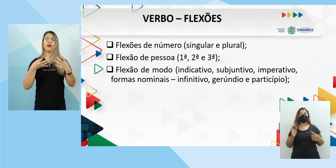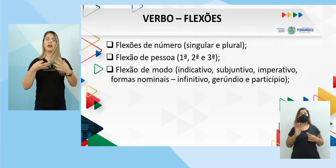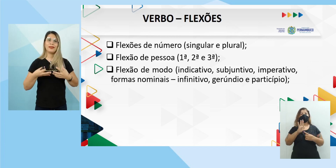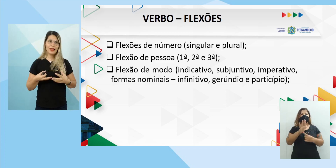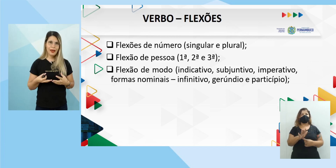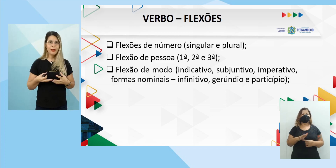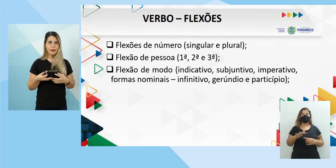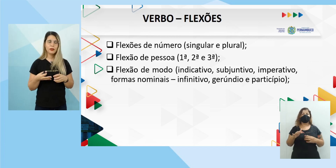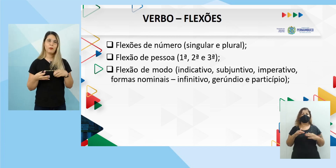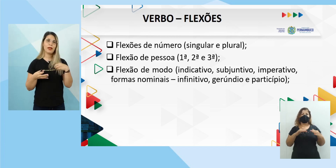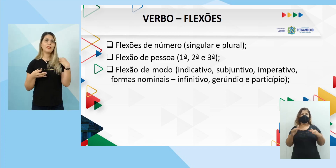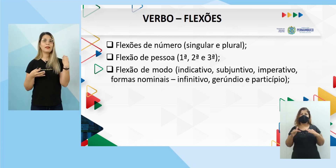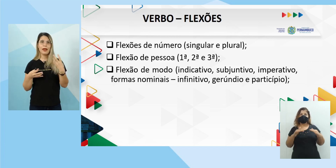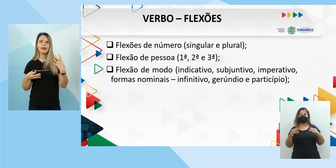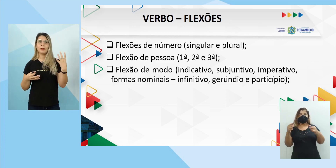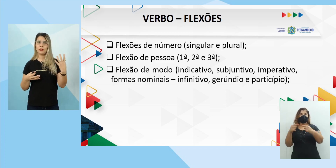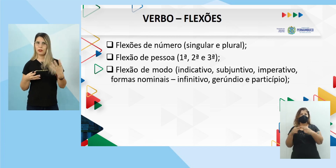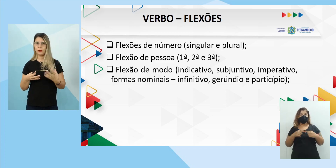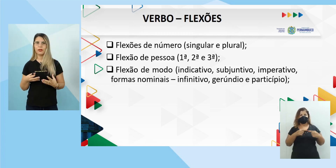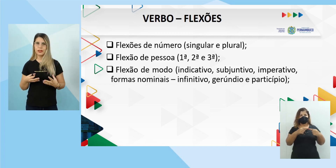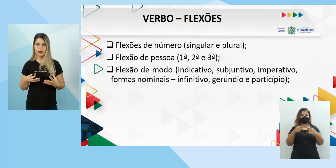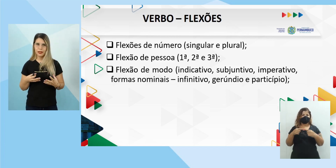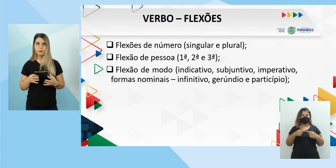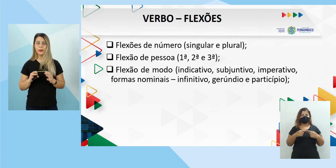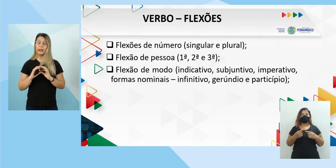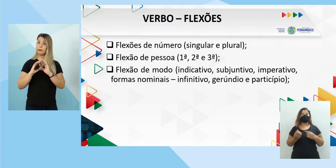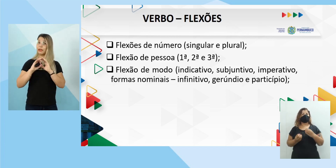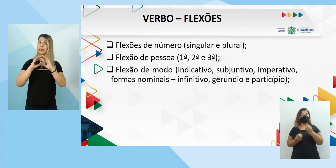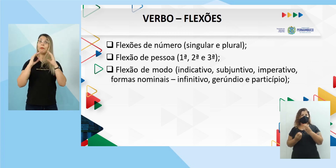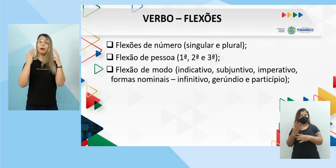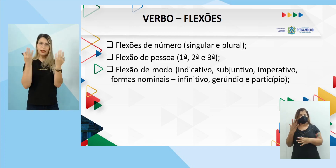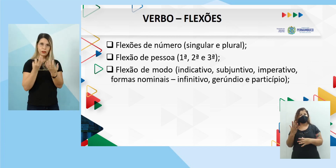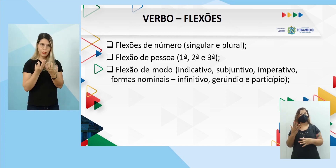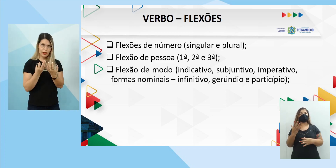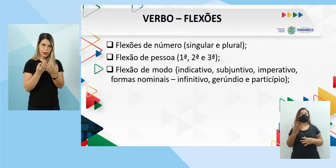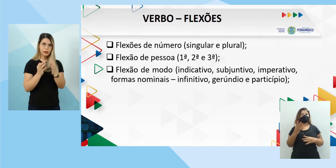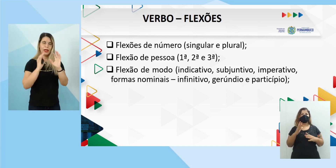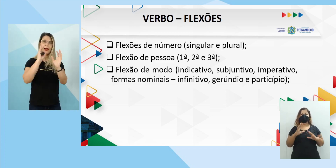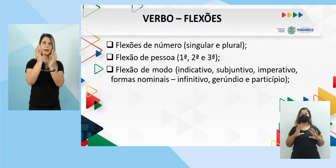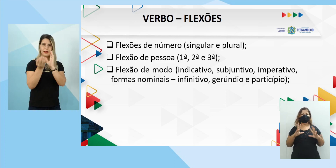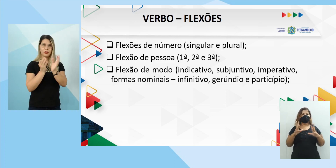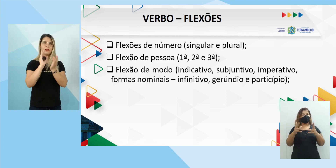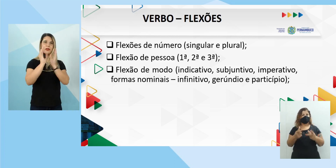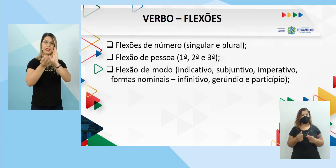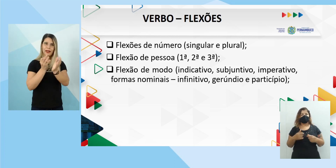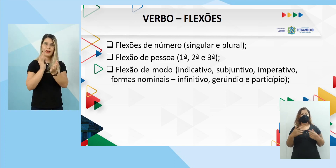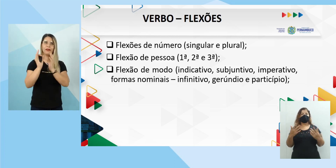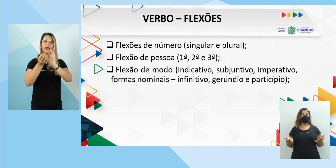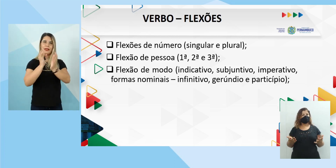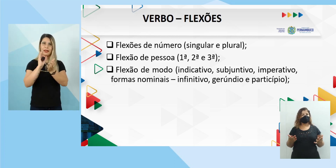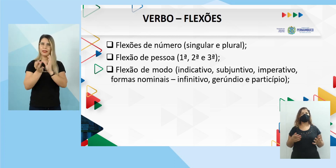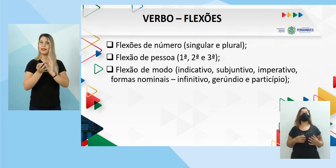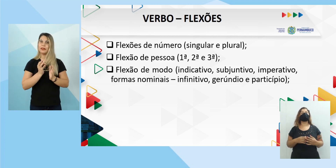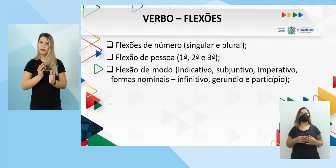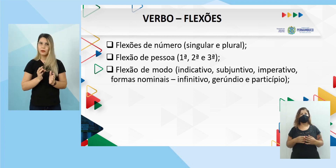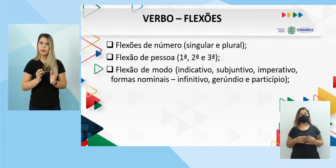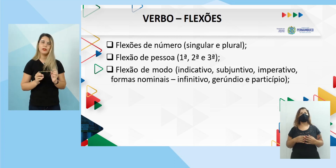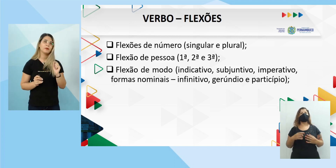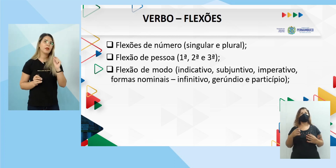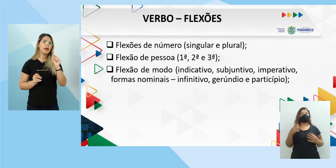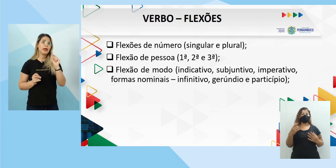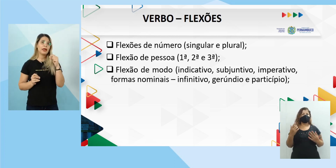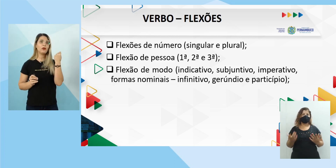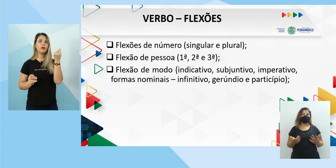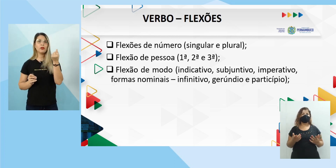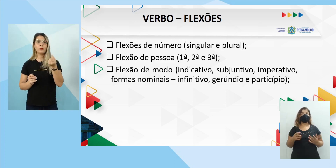ações certas, mais certas de acontecer, de maneira bem geral, tá? Se a gente for detalhar, vai ter aí as